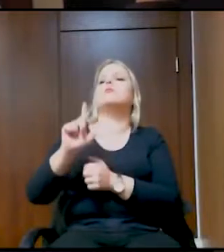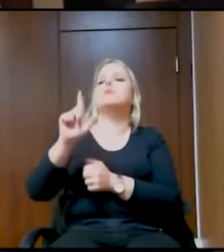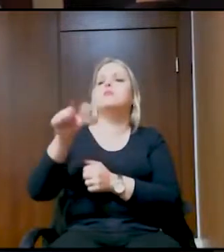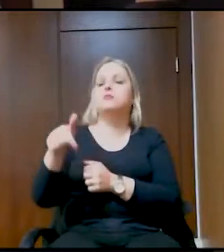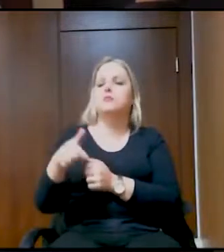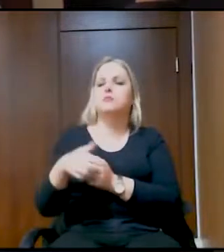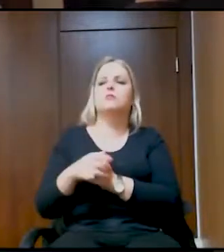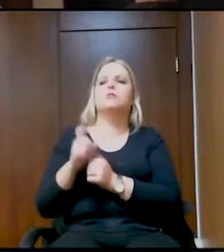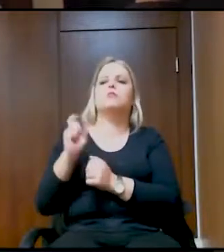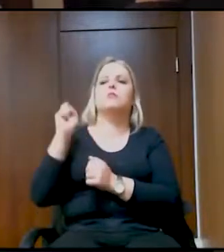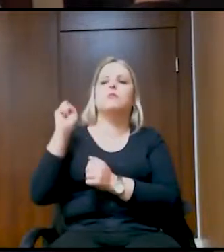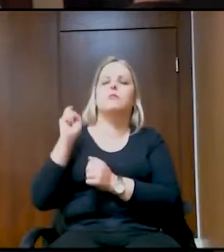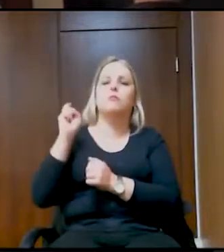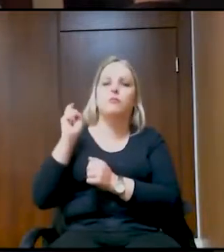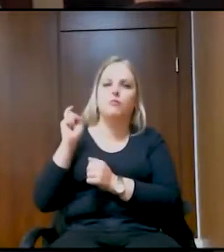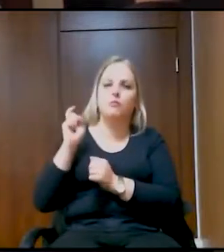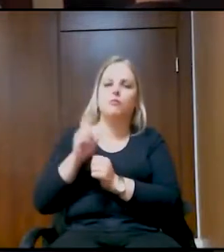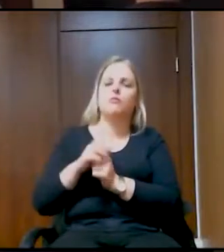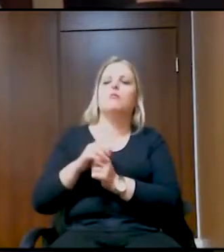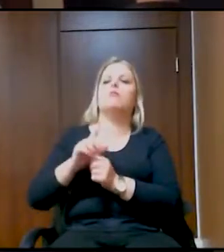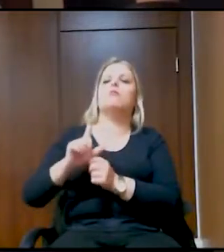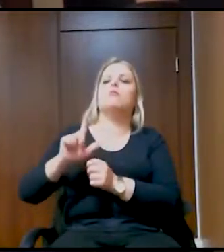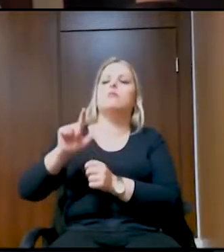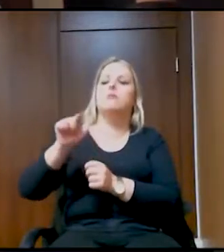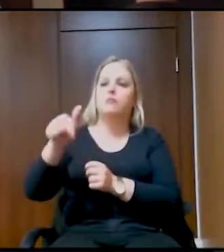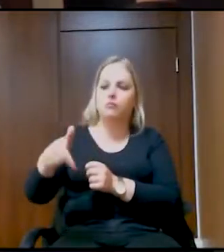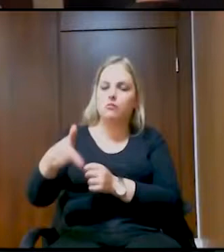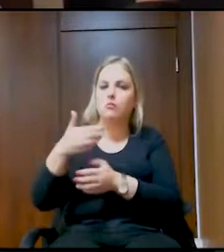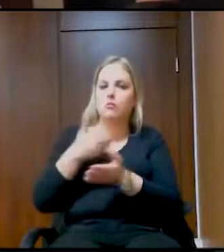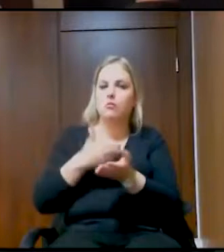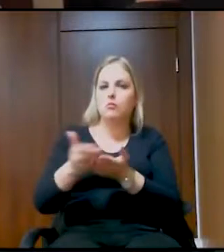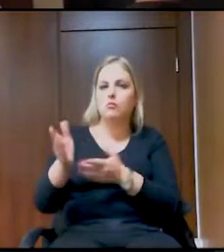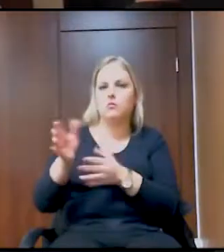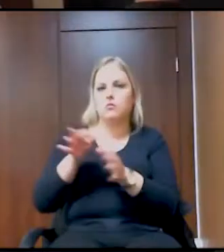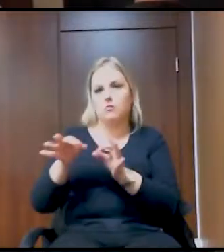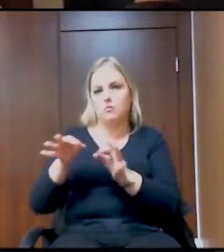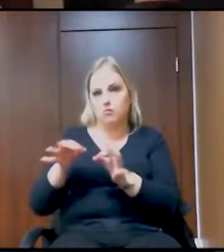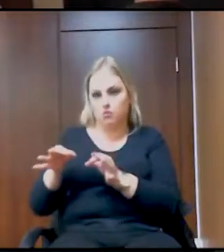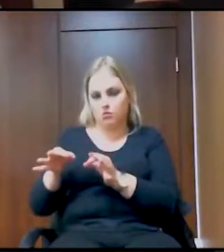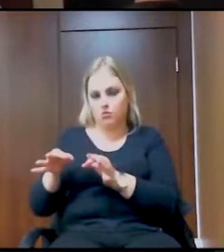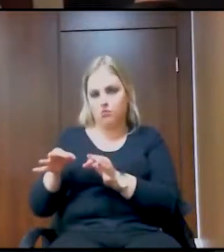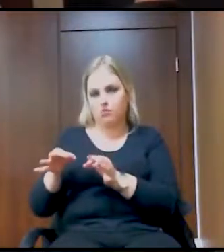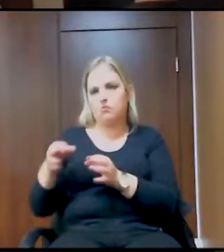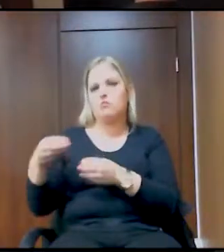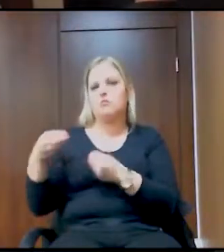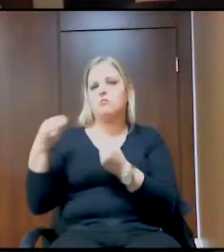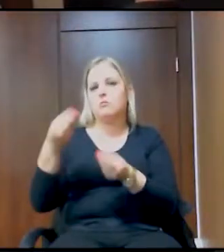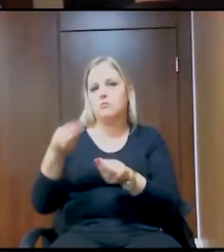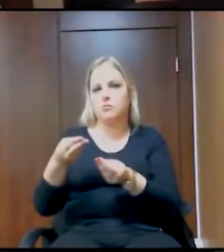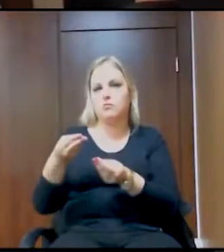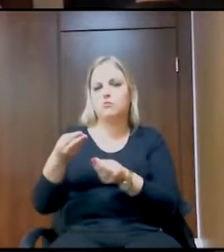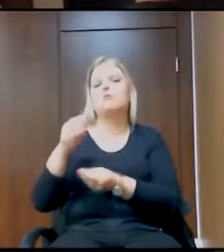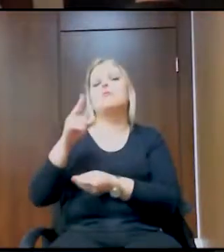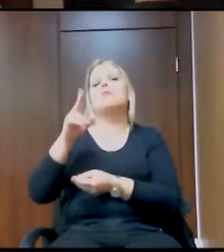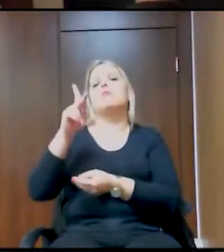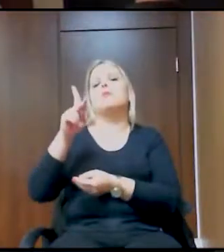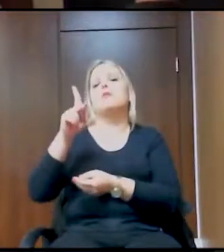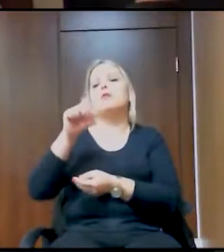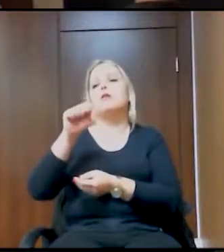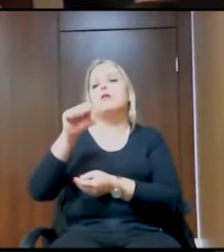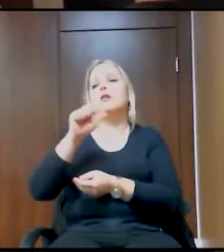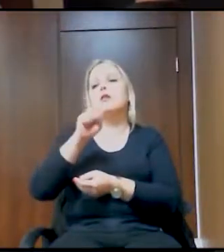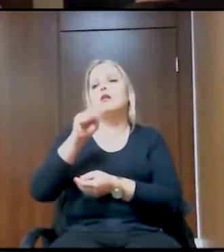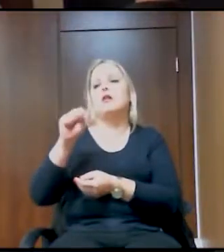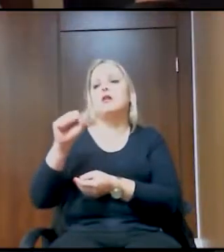Marta, né? Aí ela iniciou o projeto, quem entregou o projeto foi o senhor Kassab, e de aí